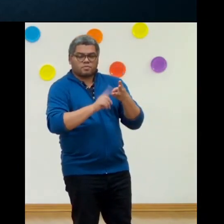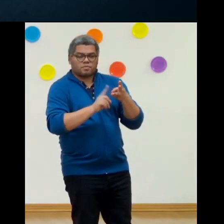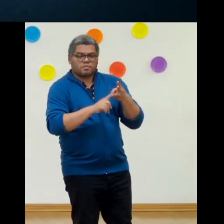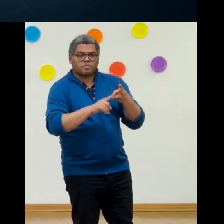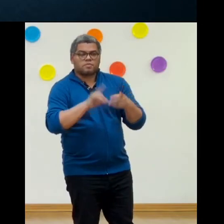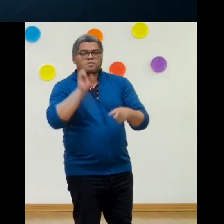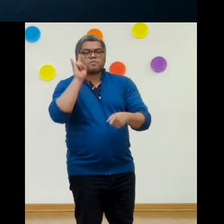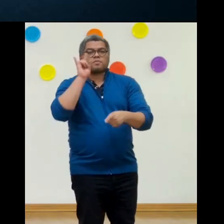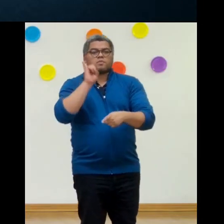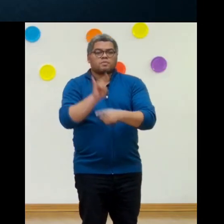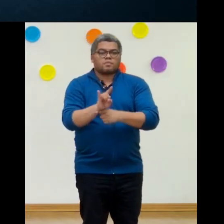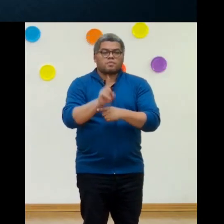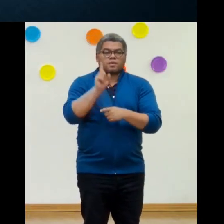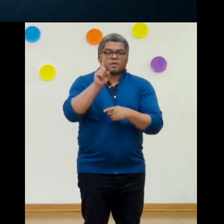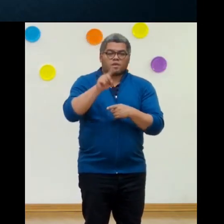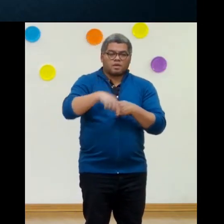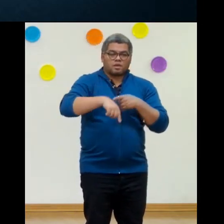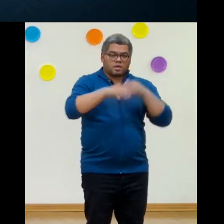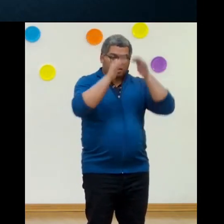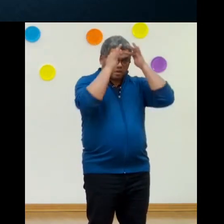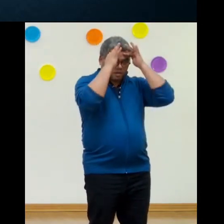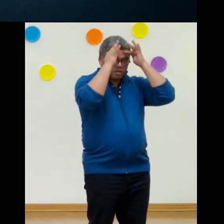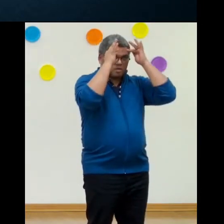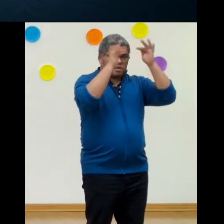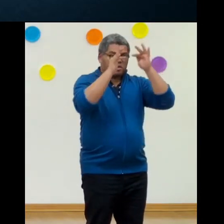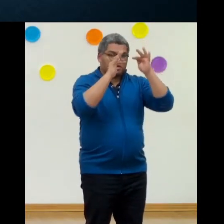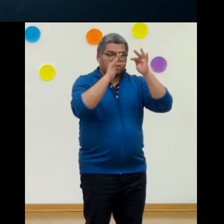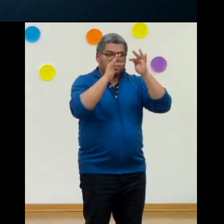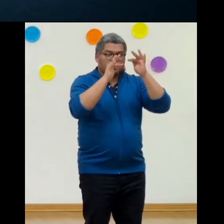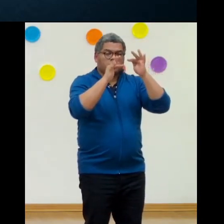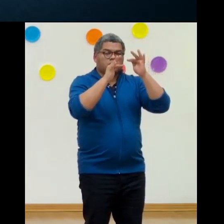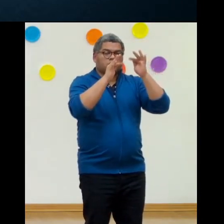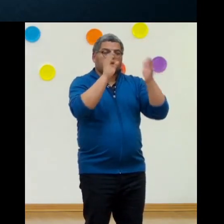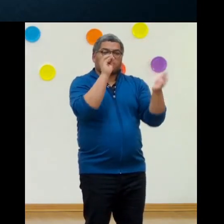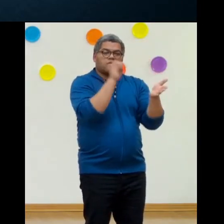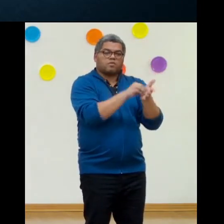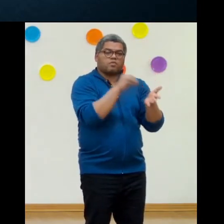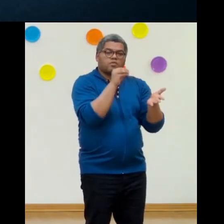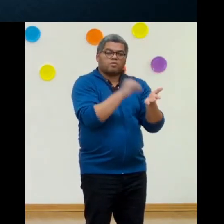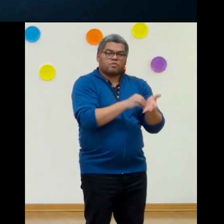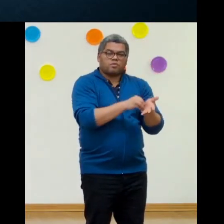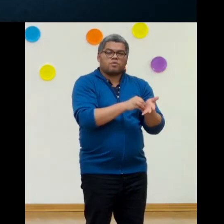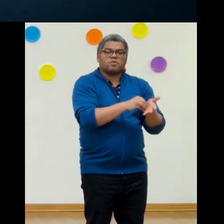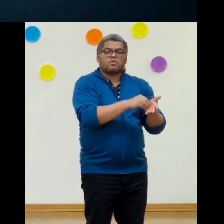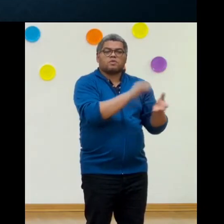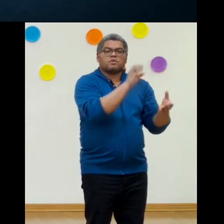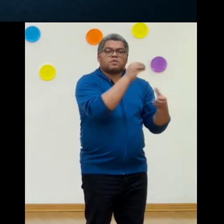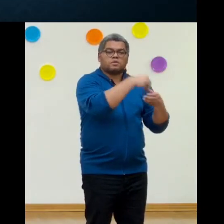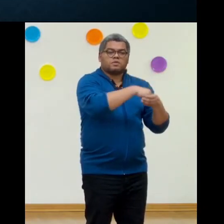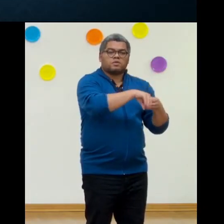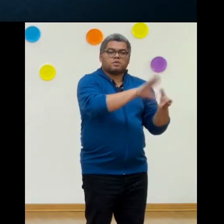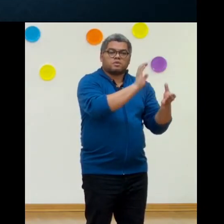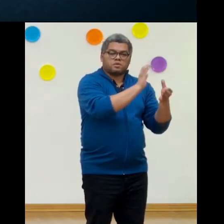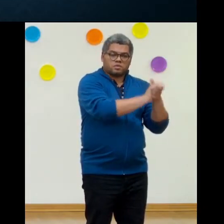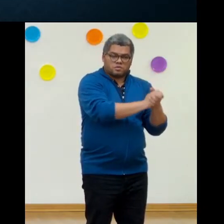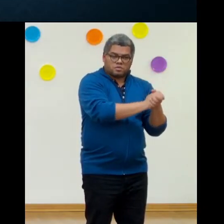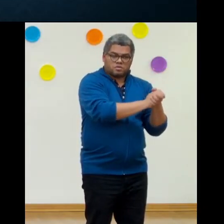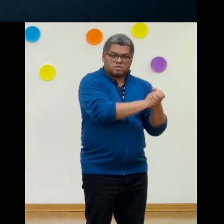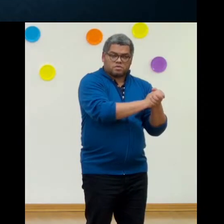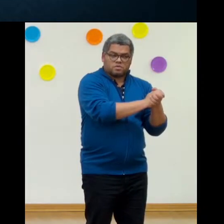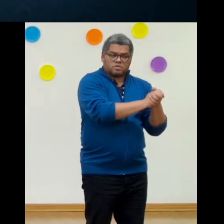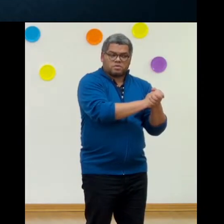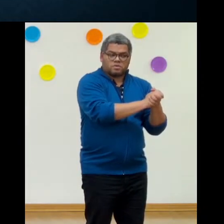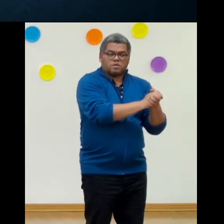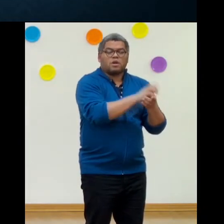assim, adultério é a infidelidade, é não ser fiel de um cônjuge dentro do casamento. É